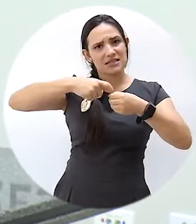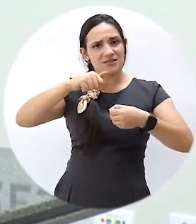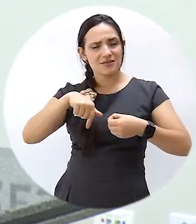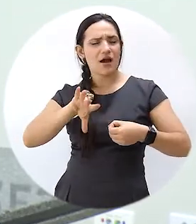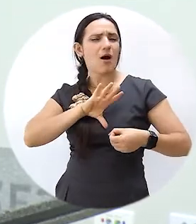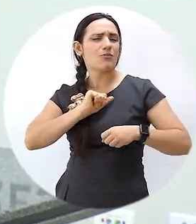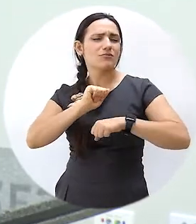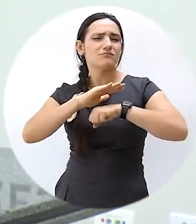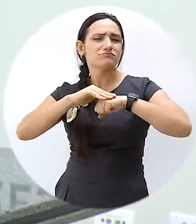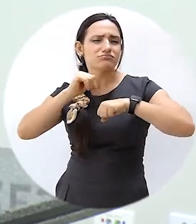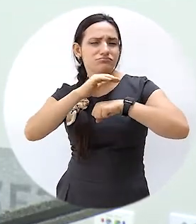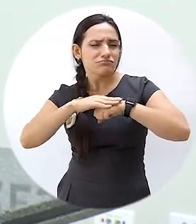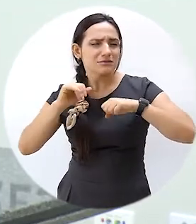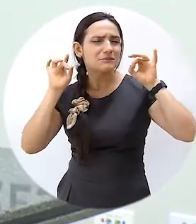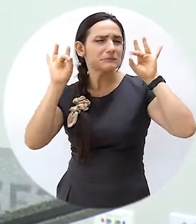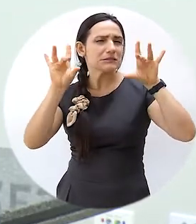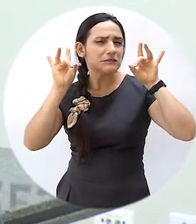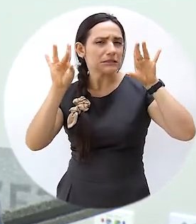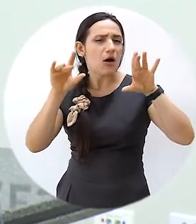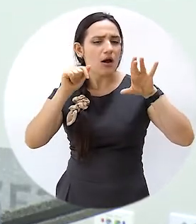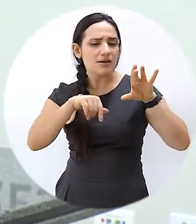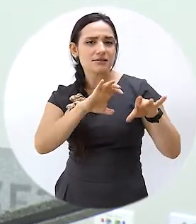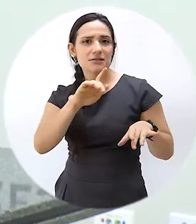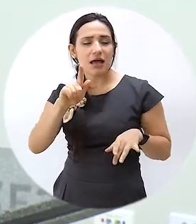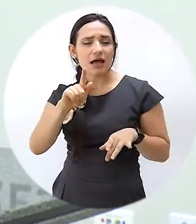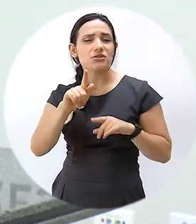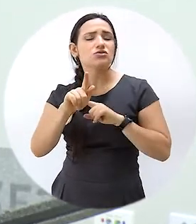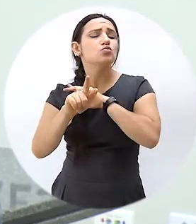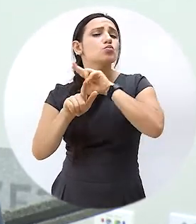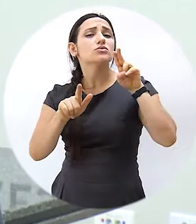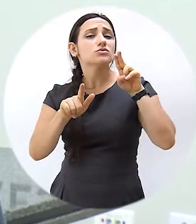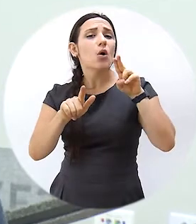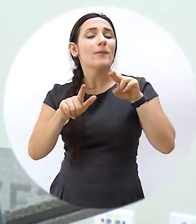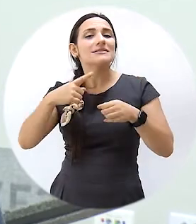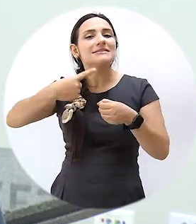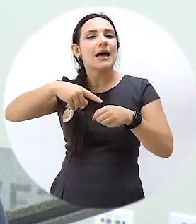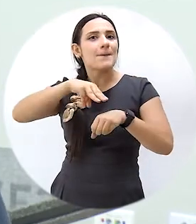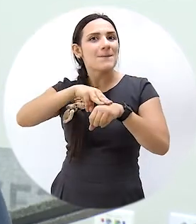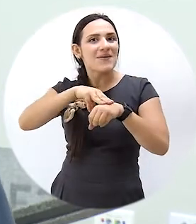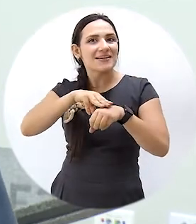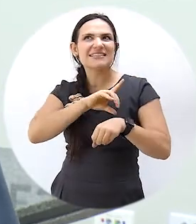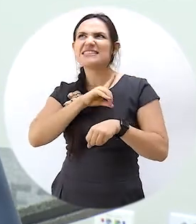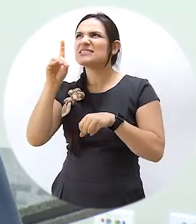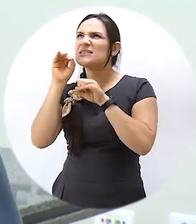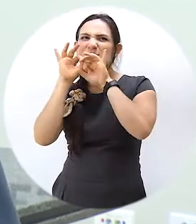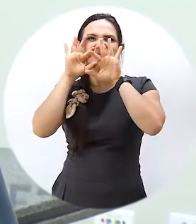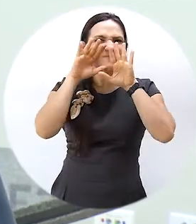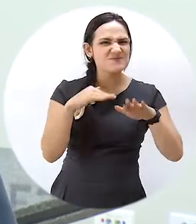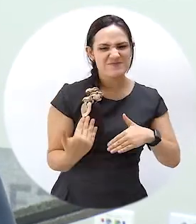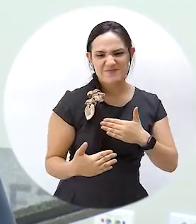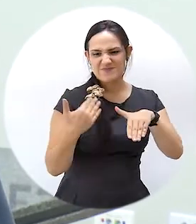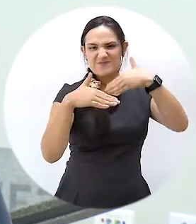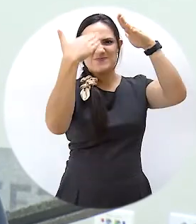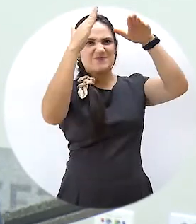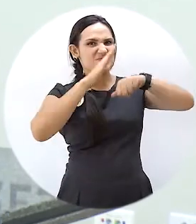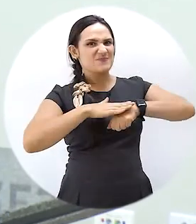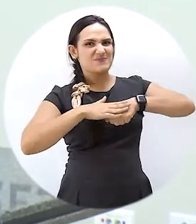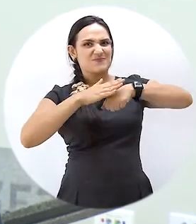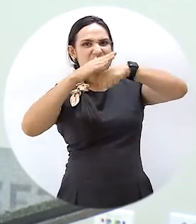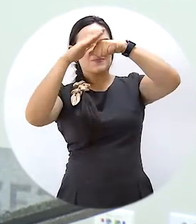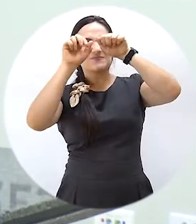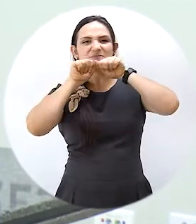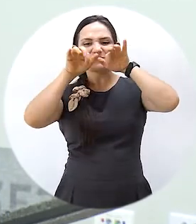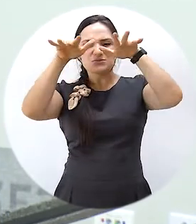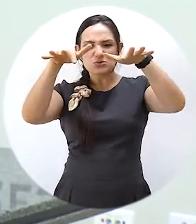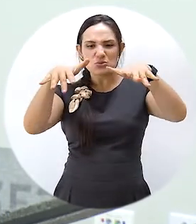essa cidade tão querida tão especial que é conhecida como cidade morena que o Senhor prospere abençoe